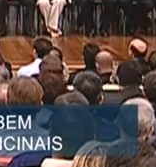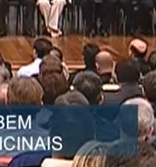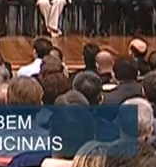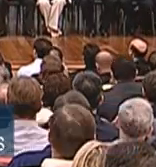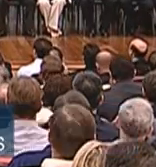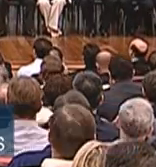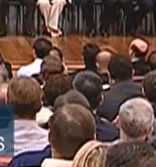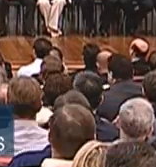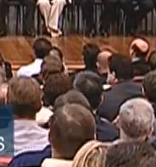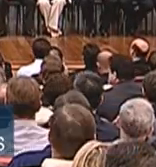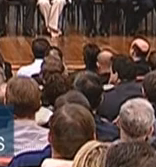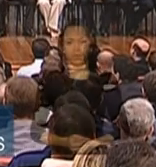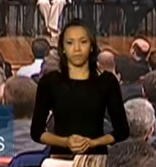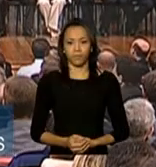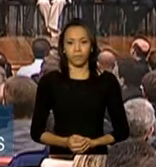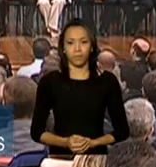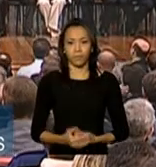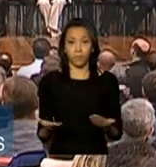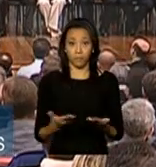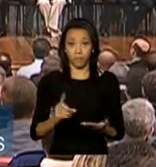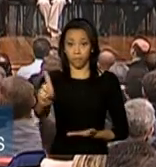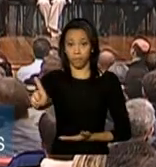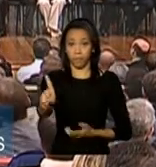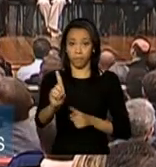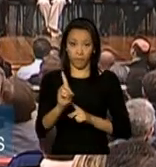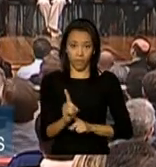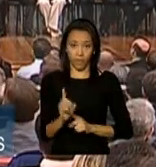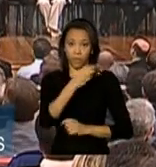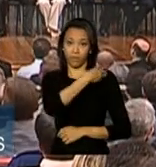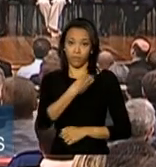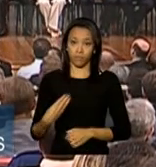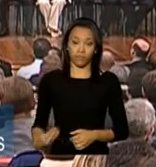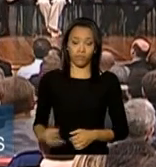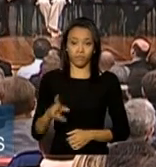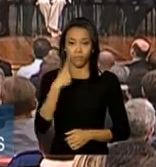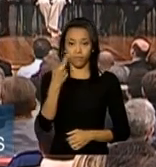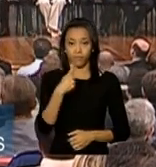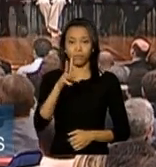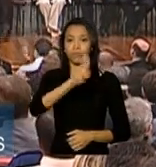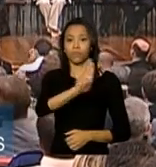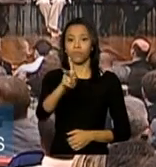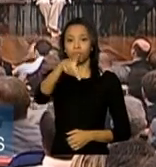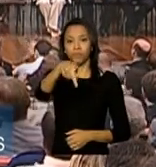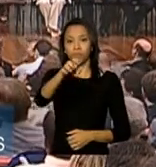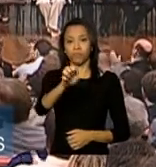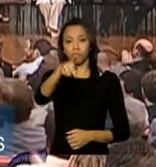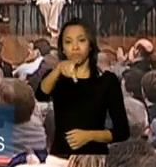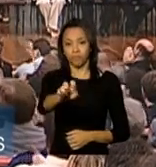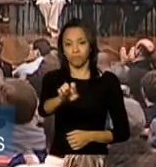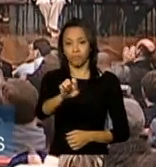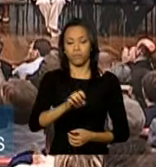Ouviremos agora o senhor ministro do Desenvolvimento Agrário, Pepe Vargas.